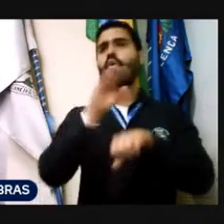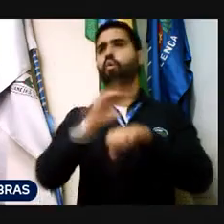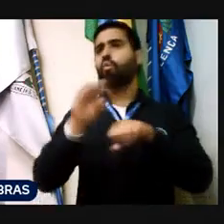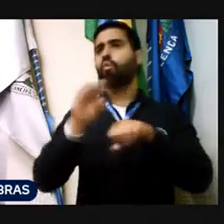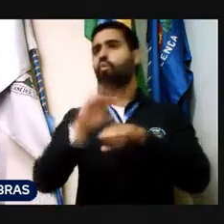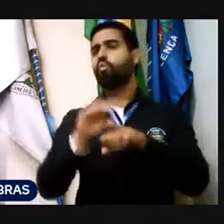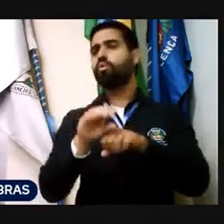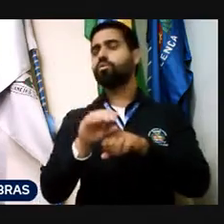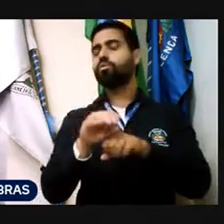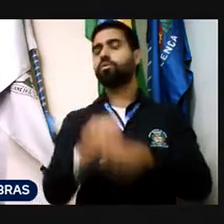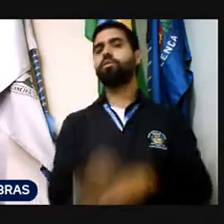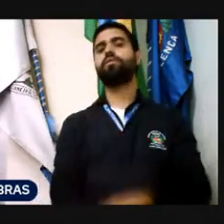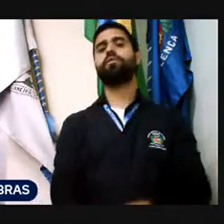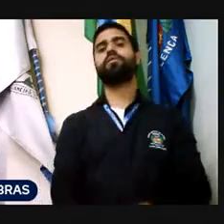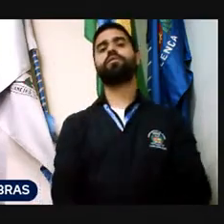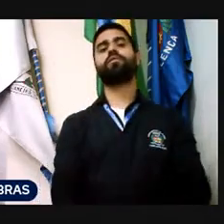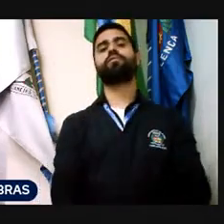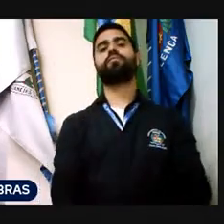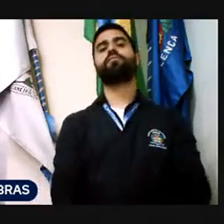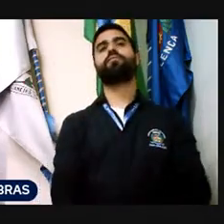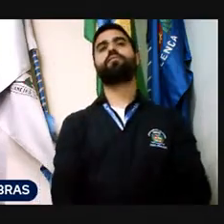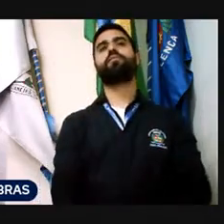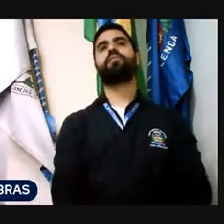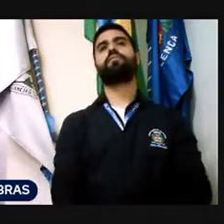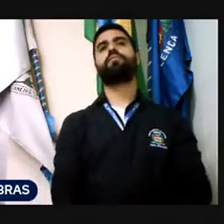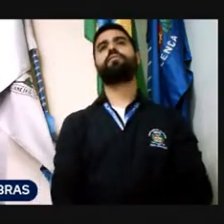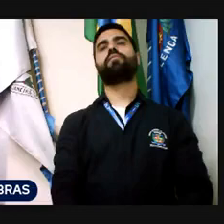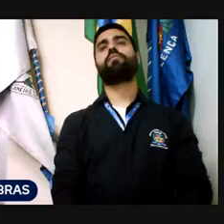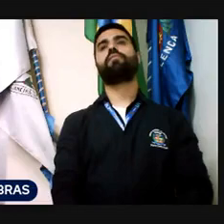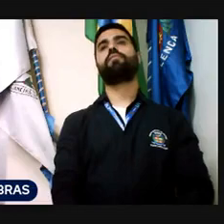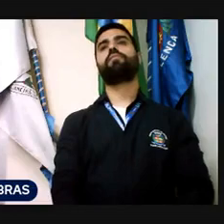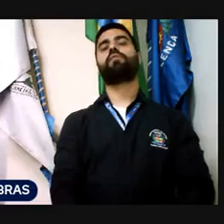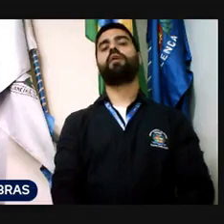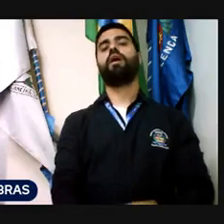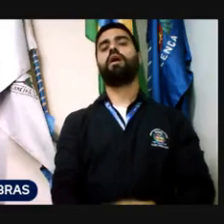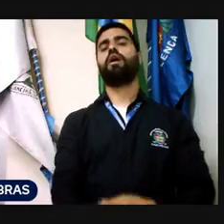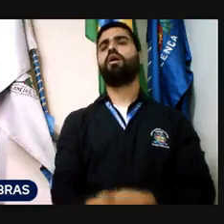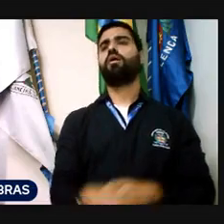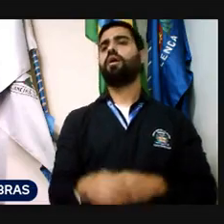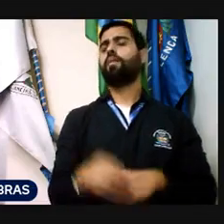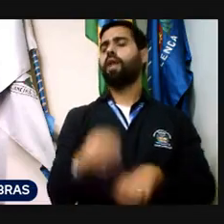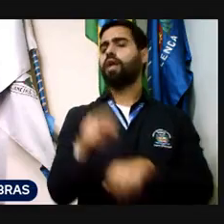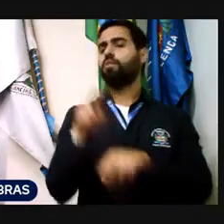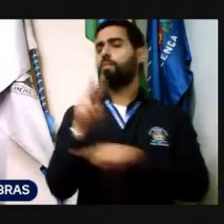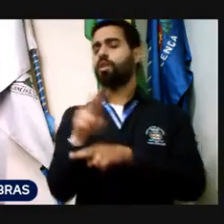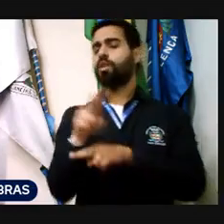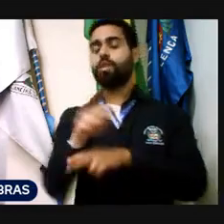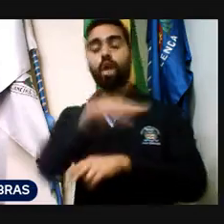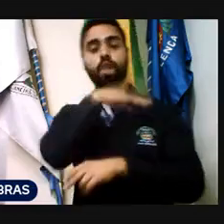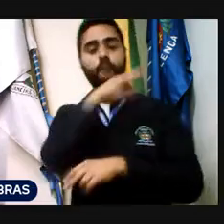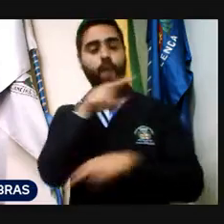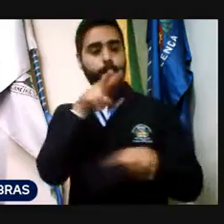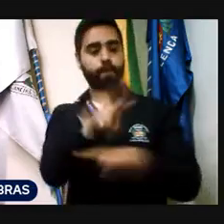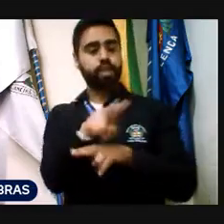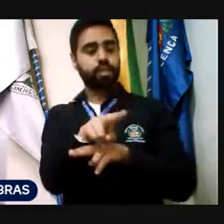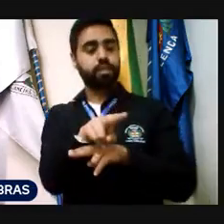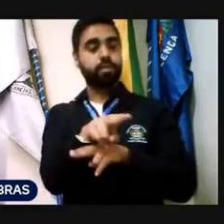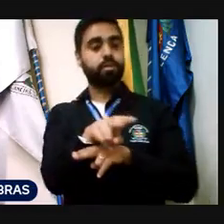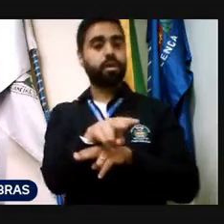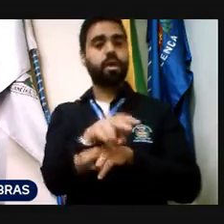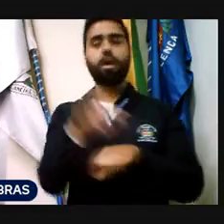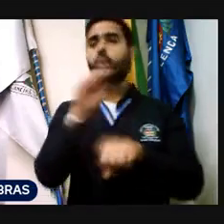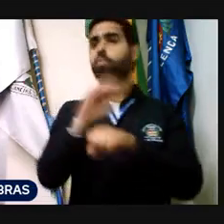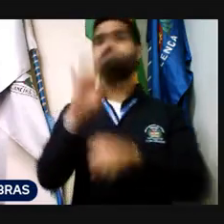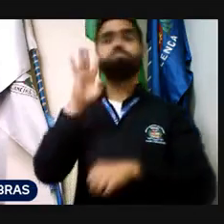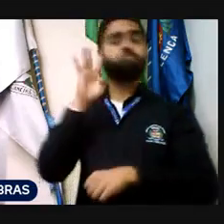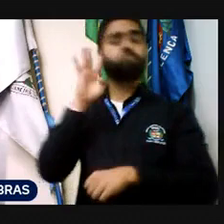promovido, né, pelo Fórum Nacional de Proteção Animal, né, e Defesa do Animal. É um curso muito